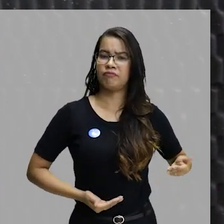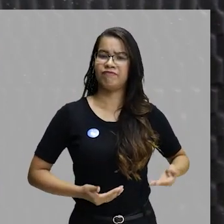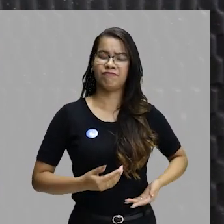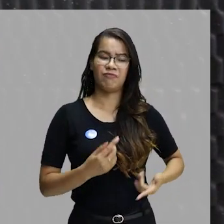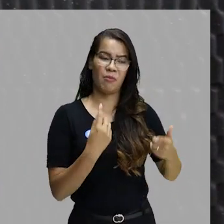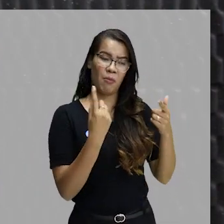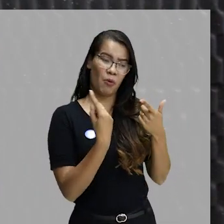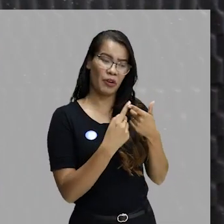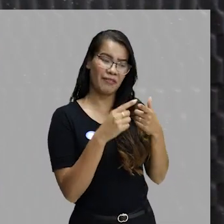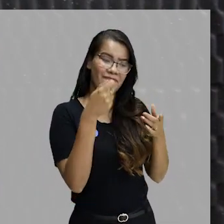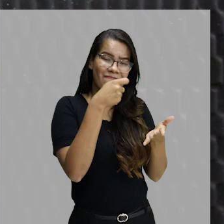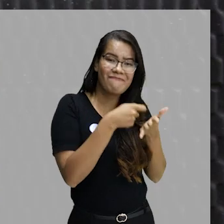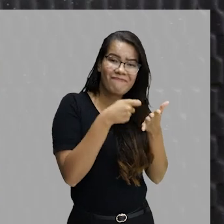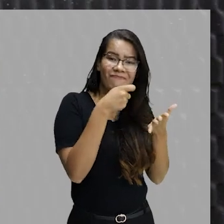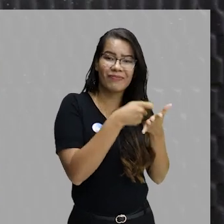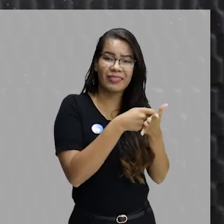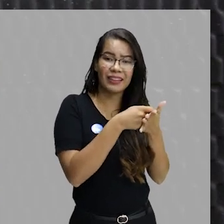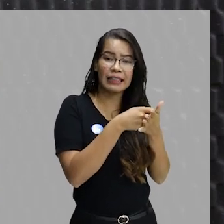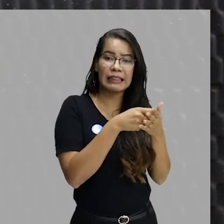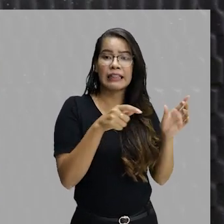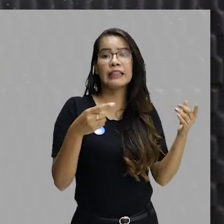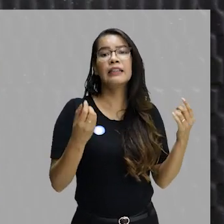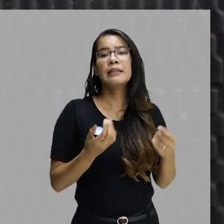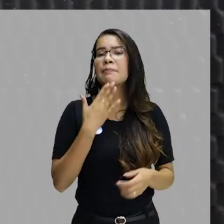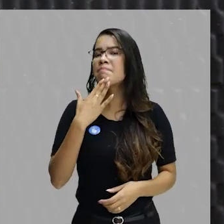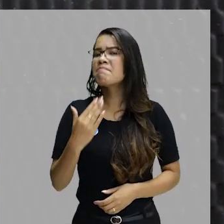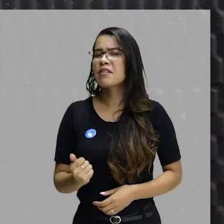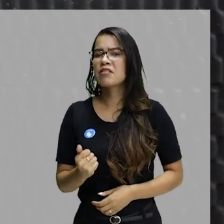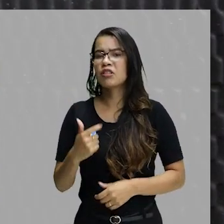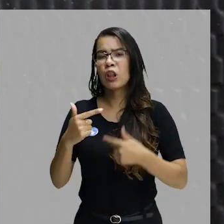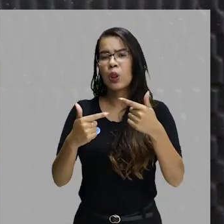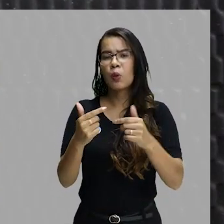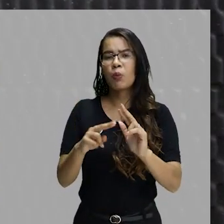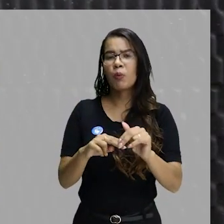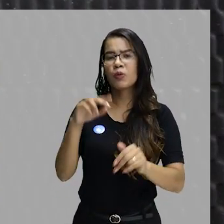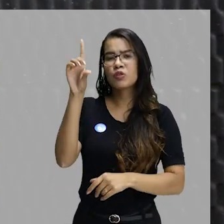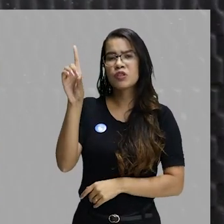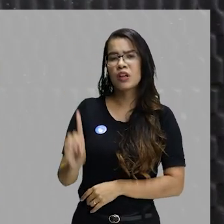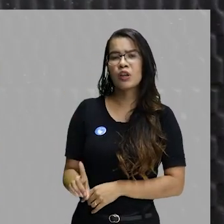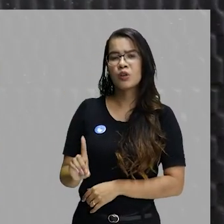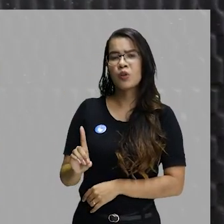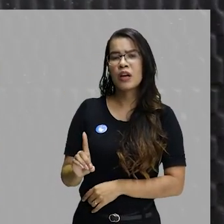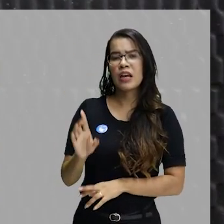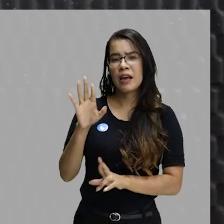contas eles são romanos, direitos como representatividade